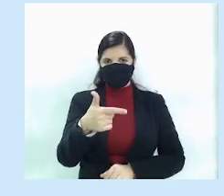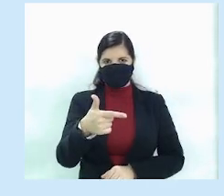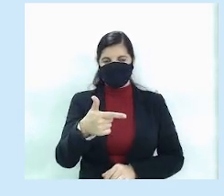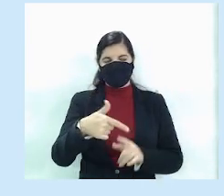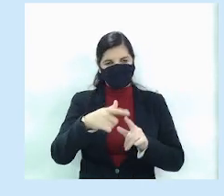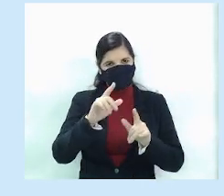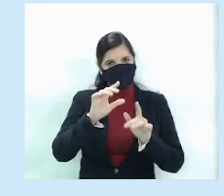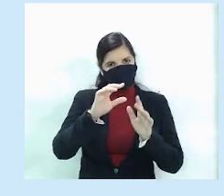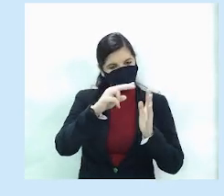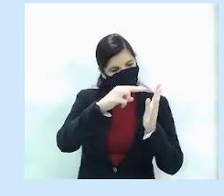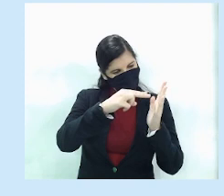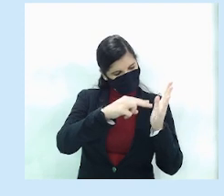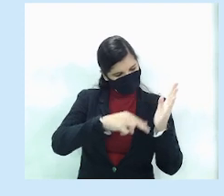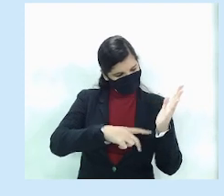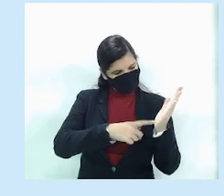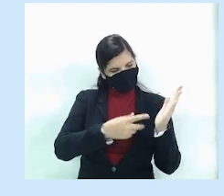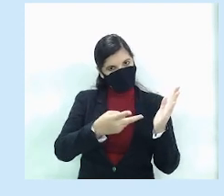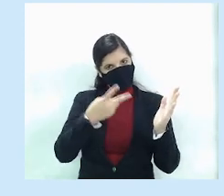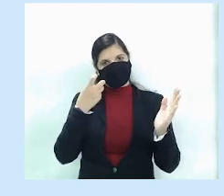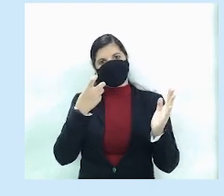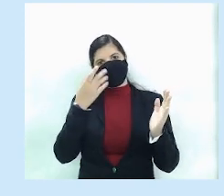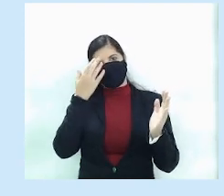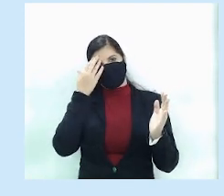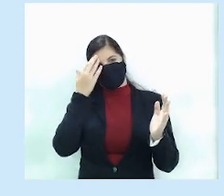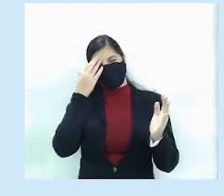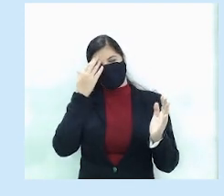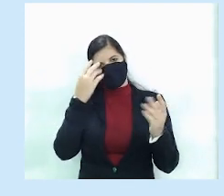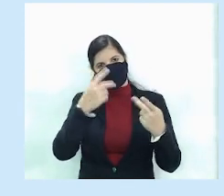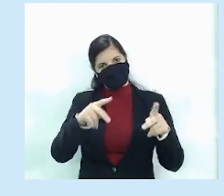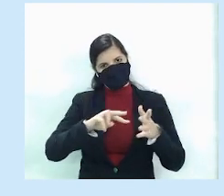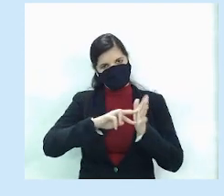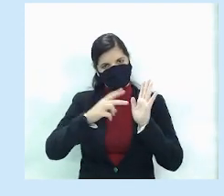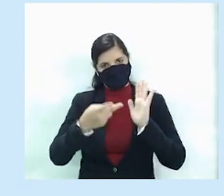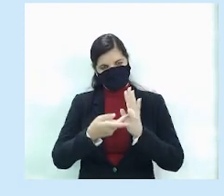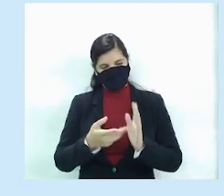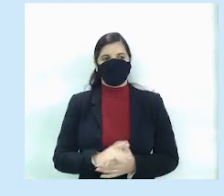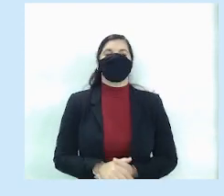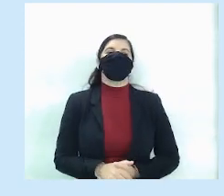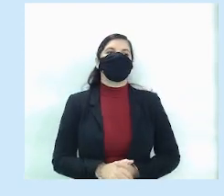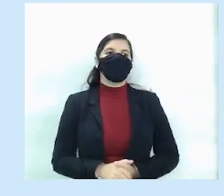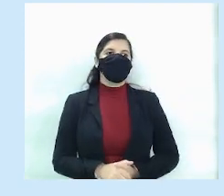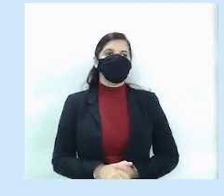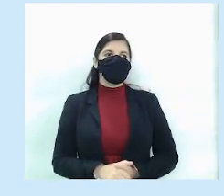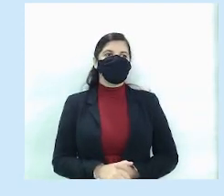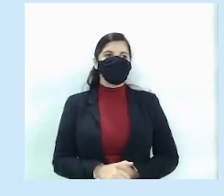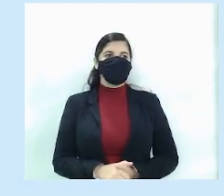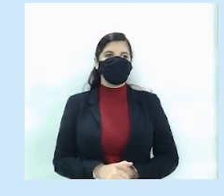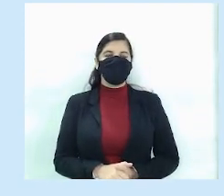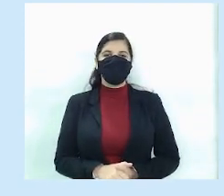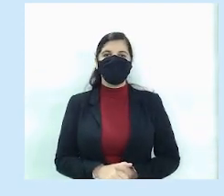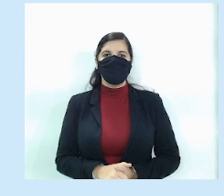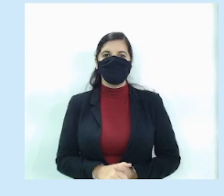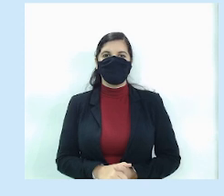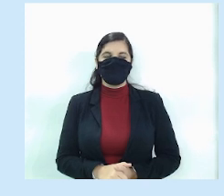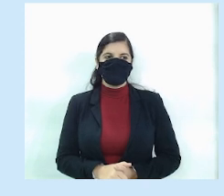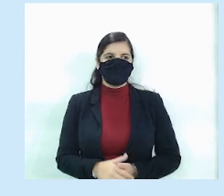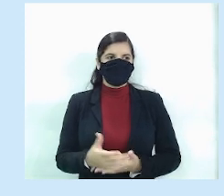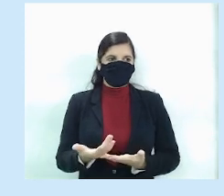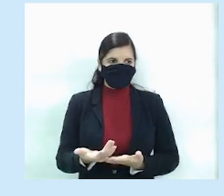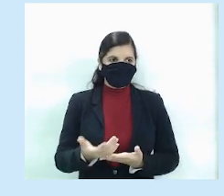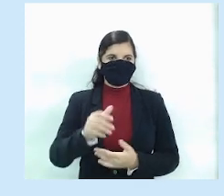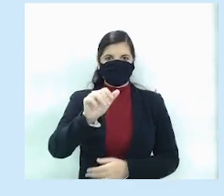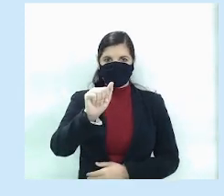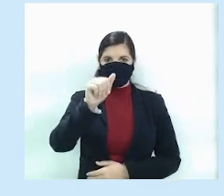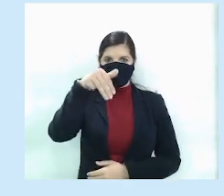nas entrelinhas nós conseguimos compreender aquilo que está implícito. Compreende agora? E a